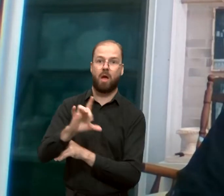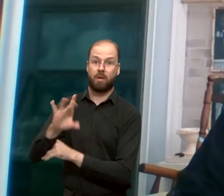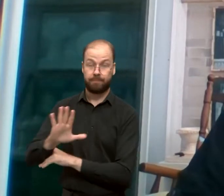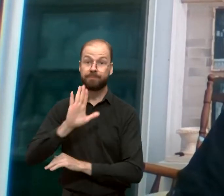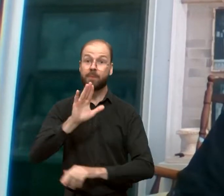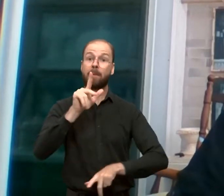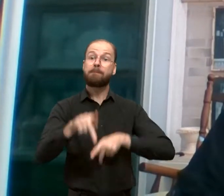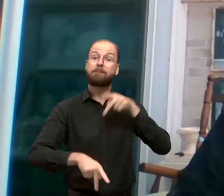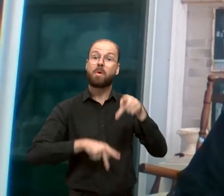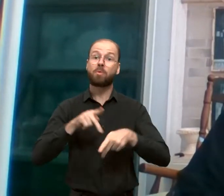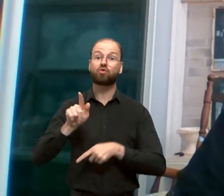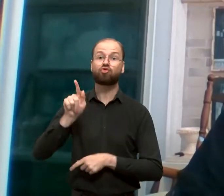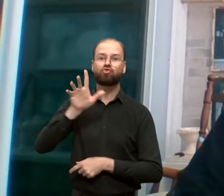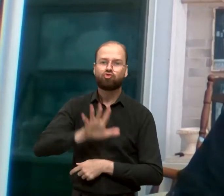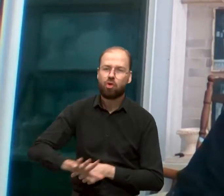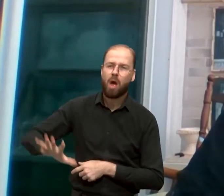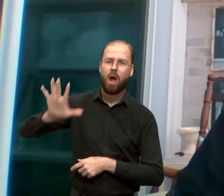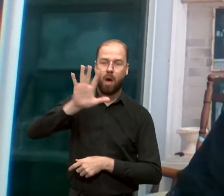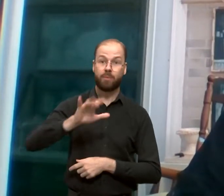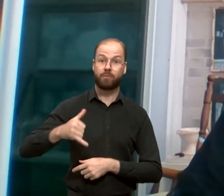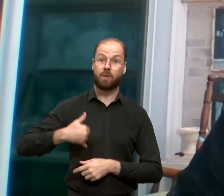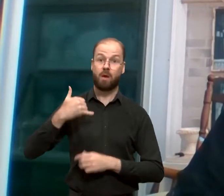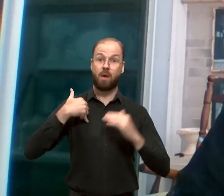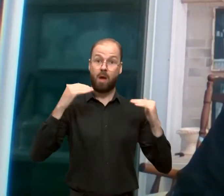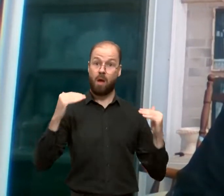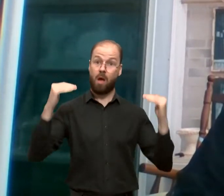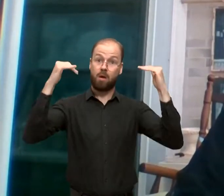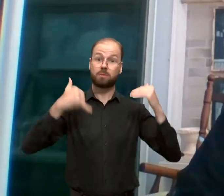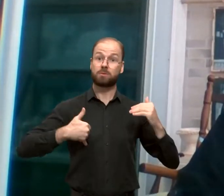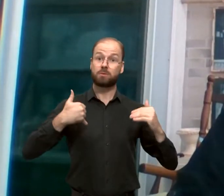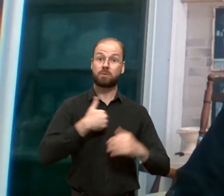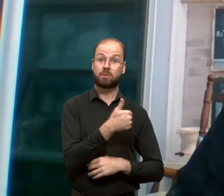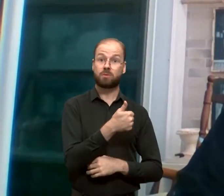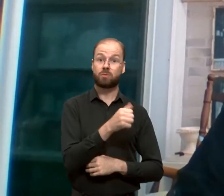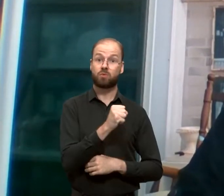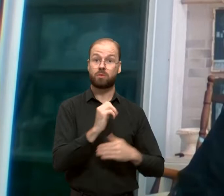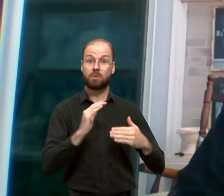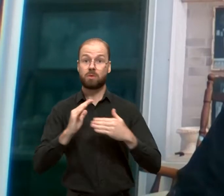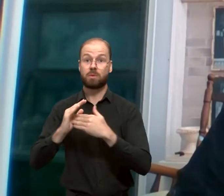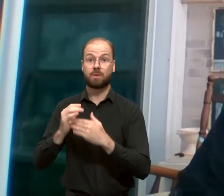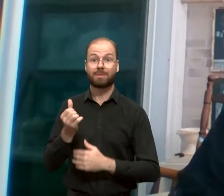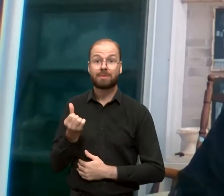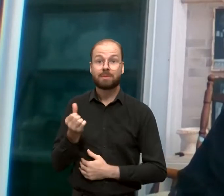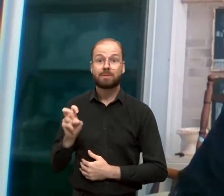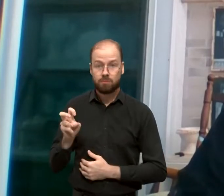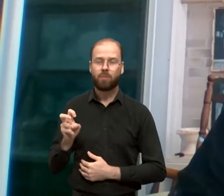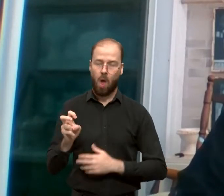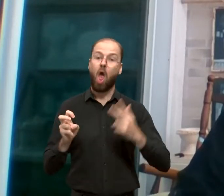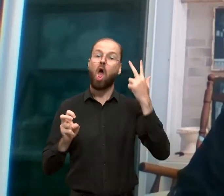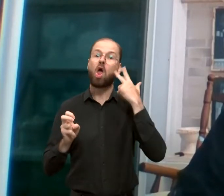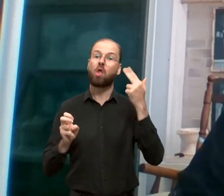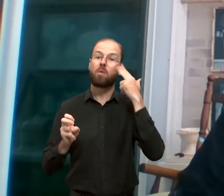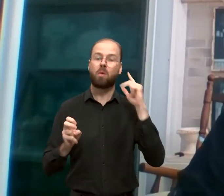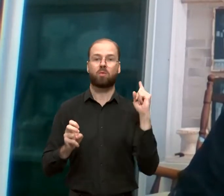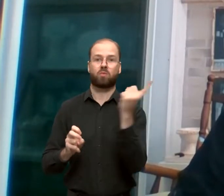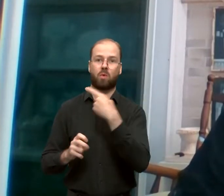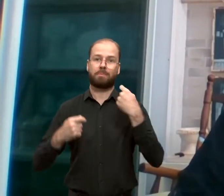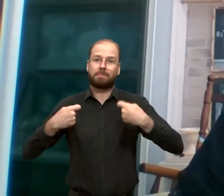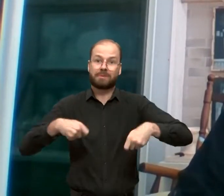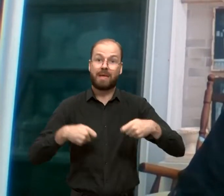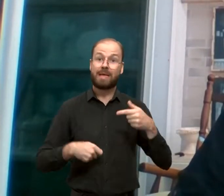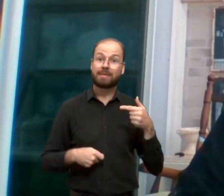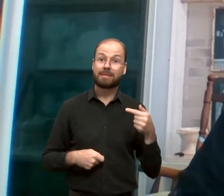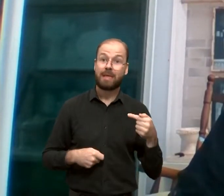população geral, adulta, dos 18 aos 65, é de praxe a gente precisar de 7 a 8 horas de